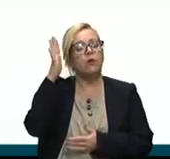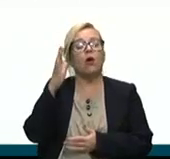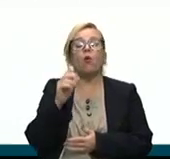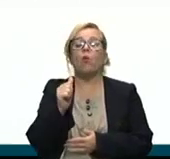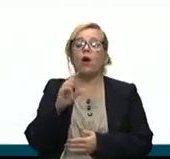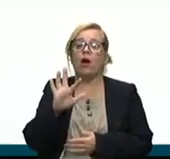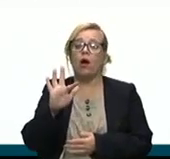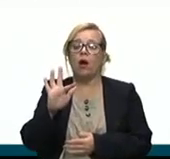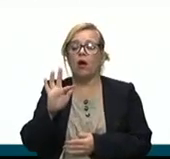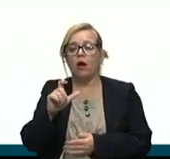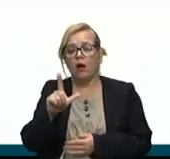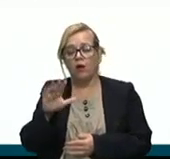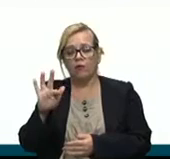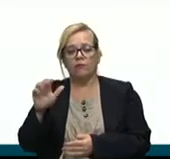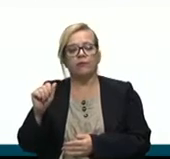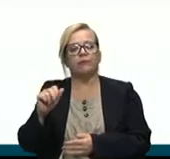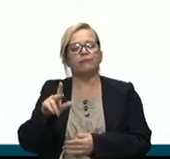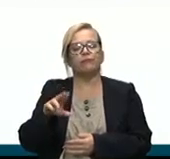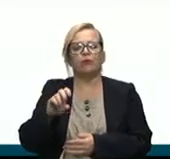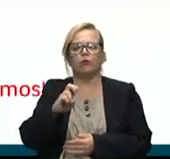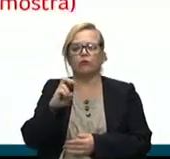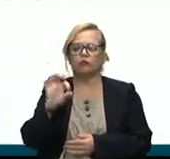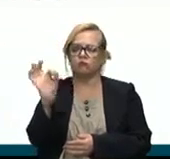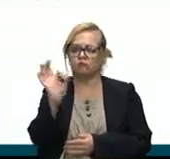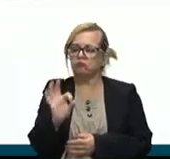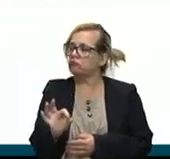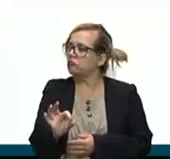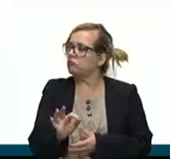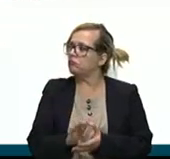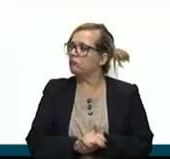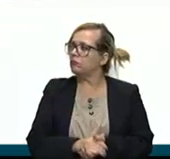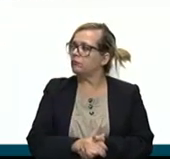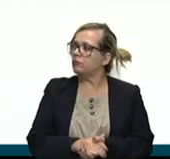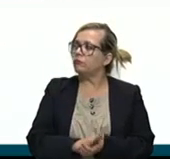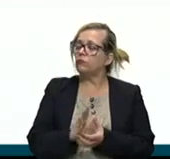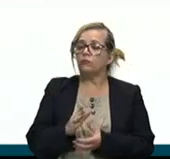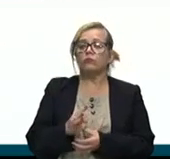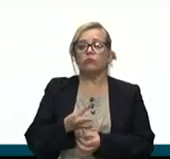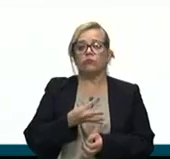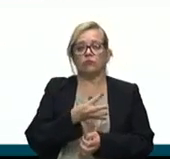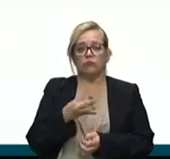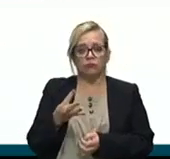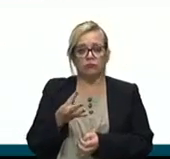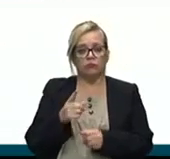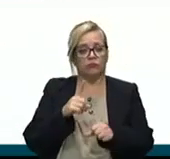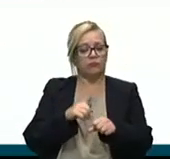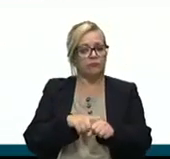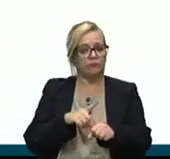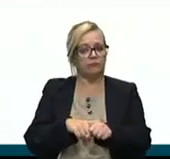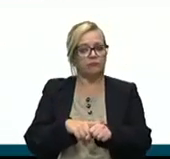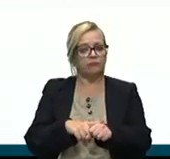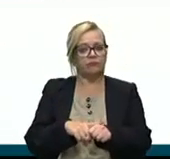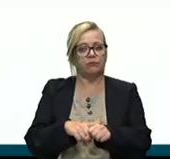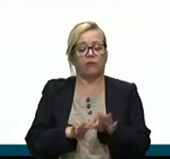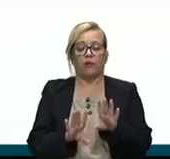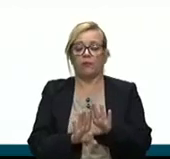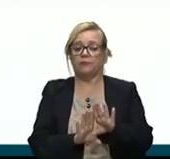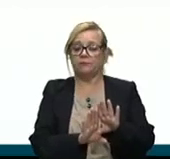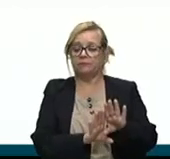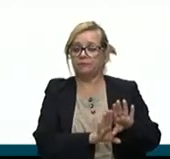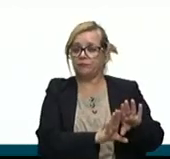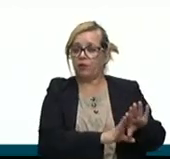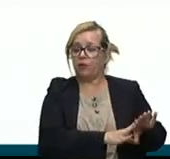alfa igual a 5%. E o passo 4. Bom, nós rejeitaremos a